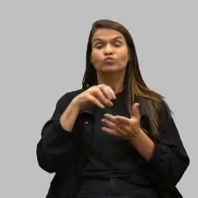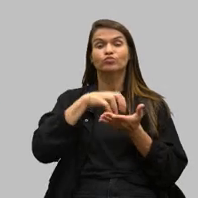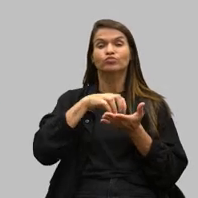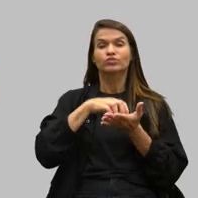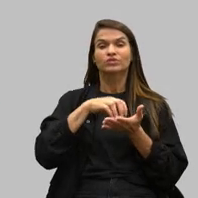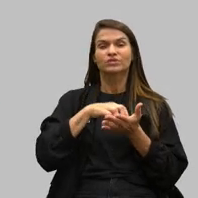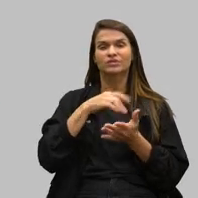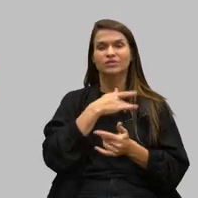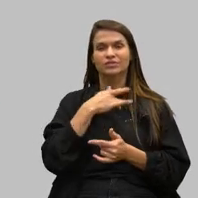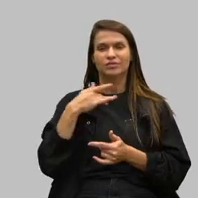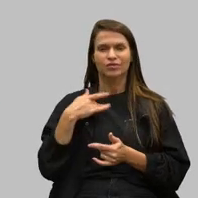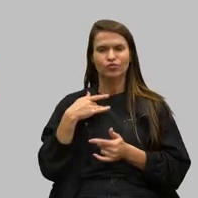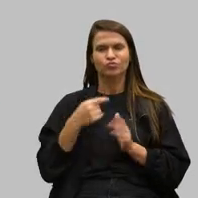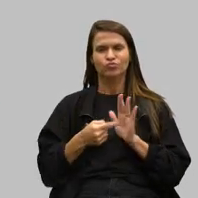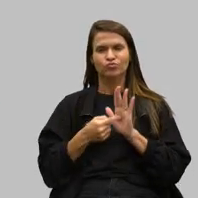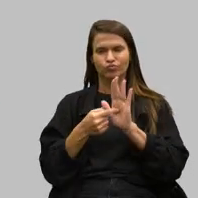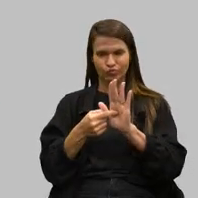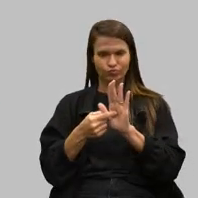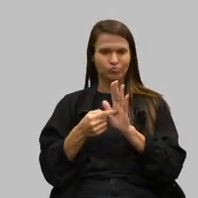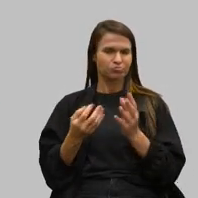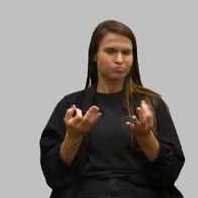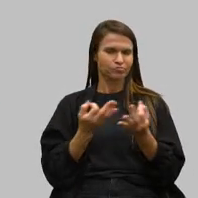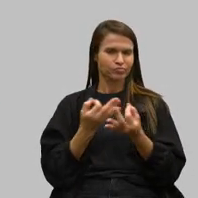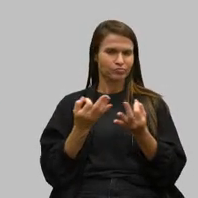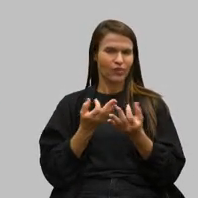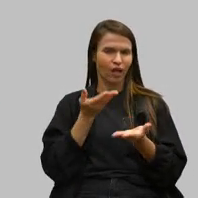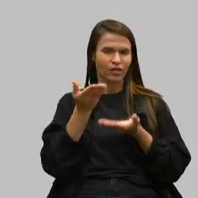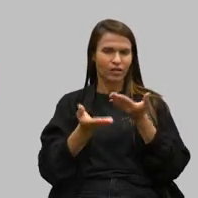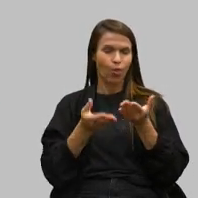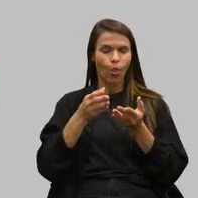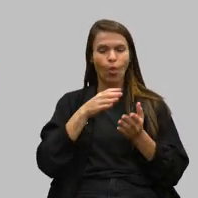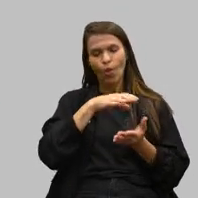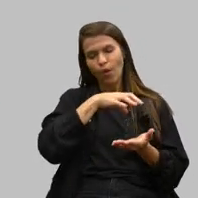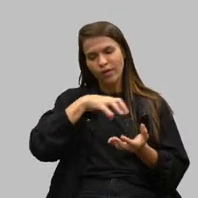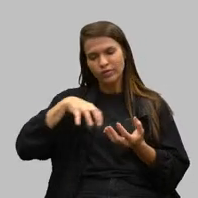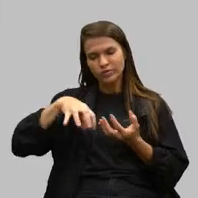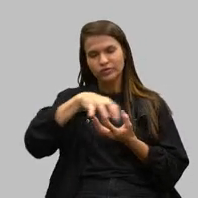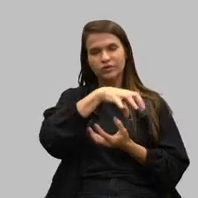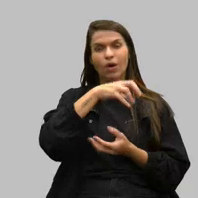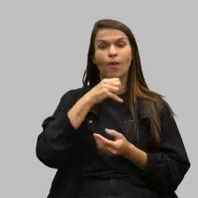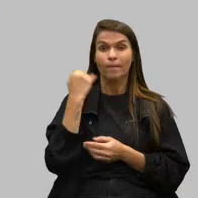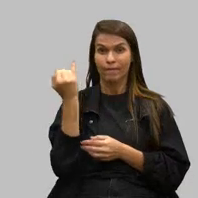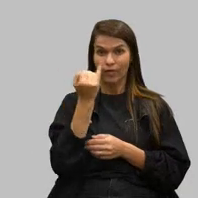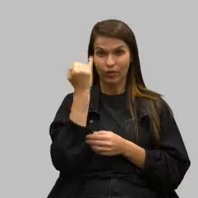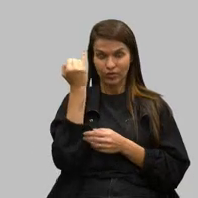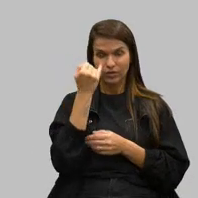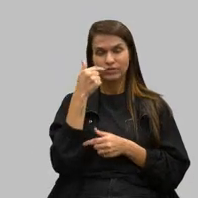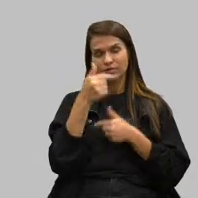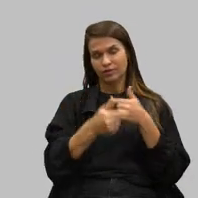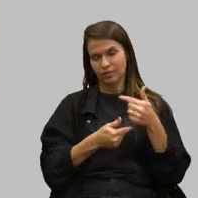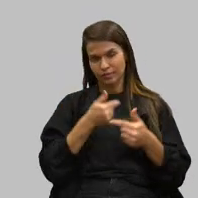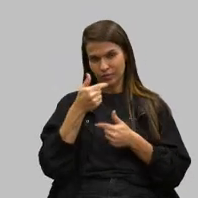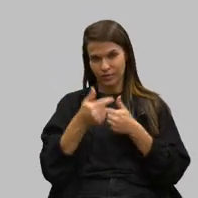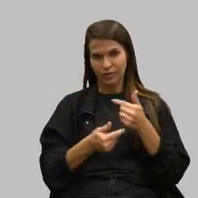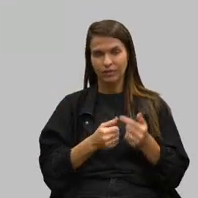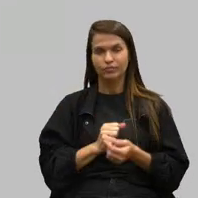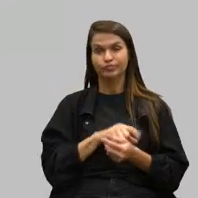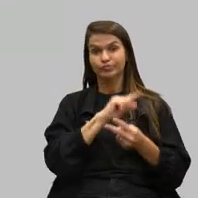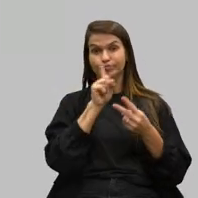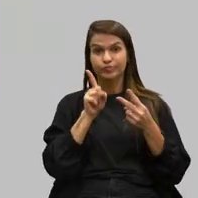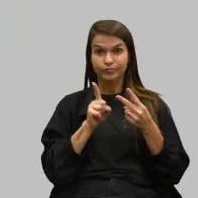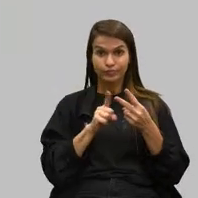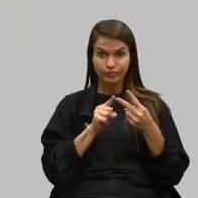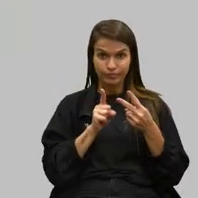espetacular a UBS da cidade, atendendo toda a região. Isso é muito importante, esse trabalho. Segundo,